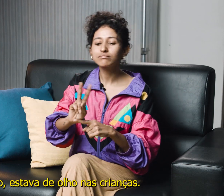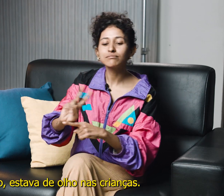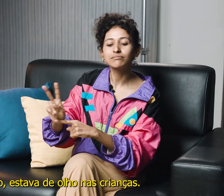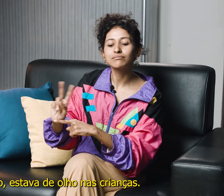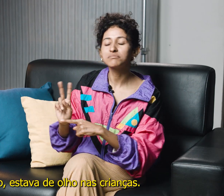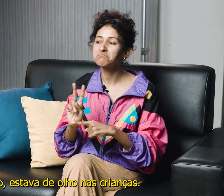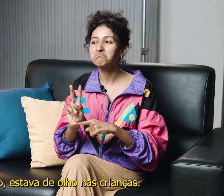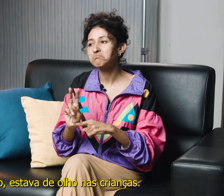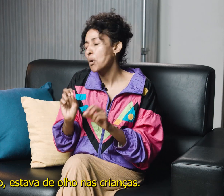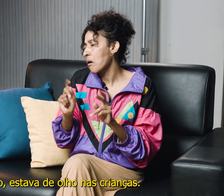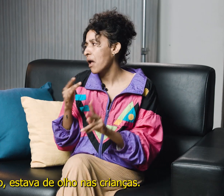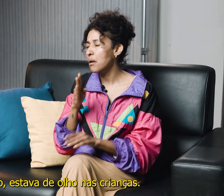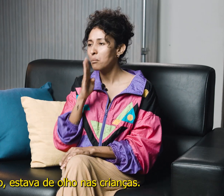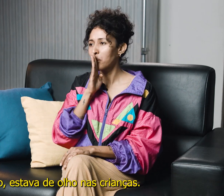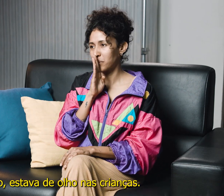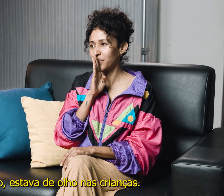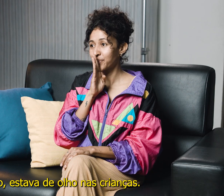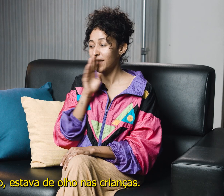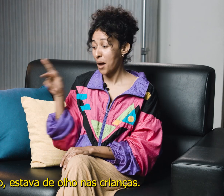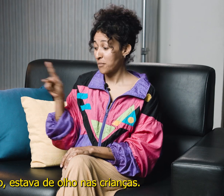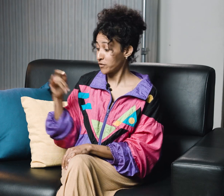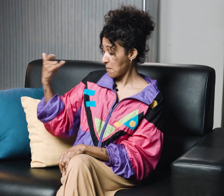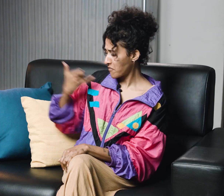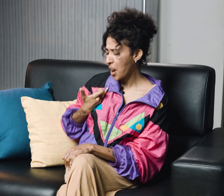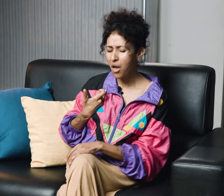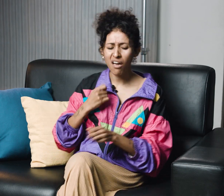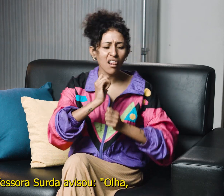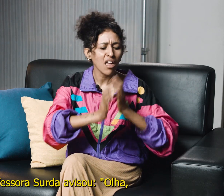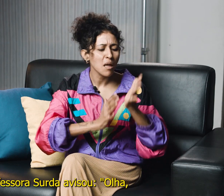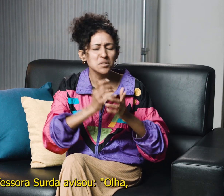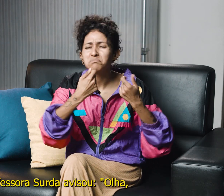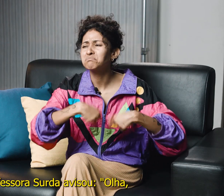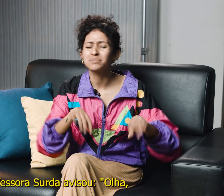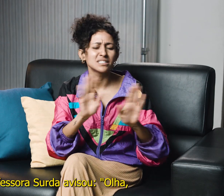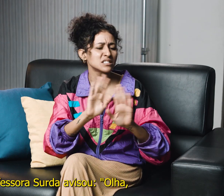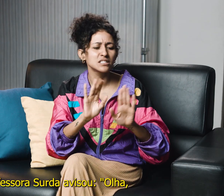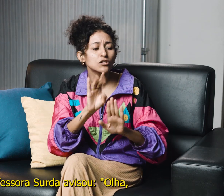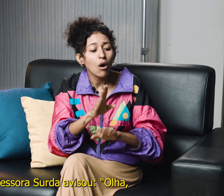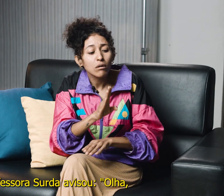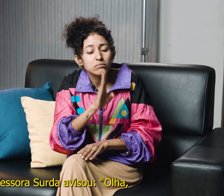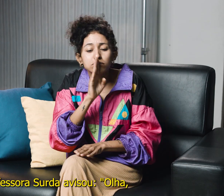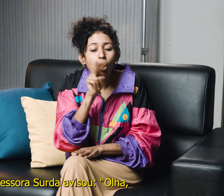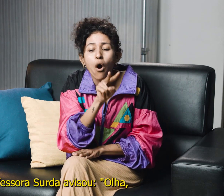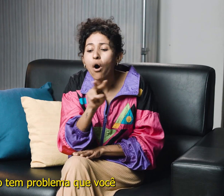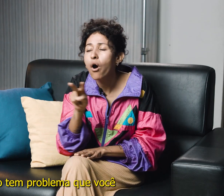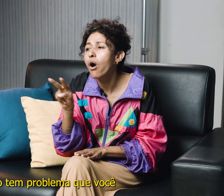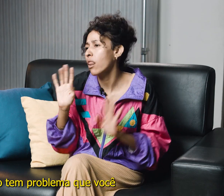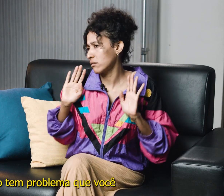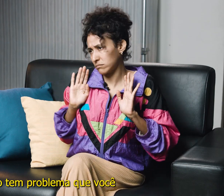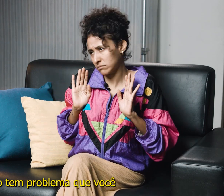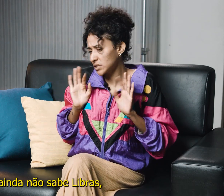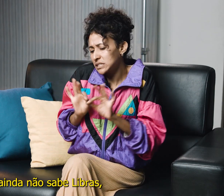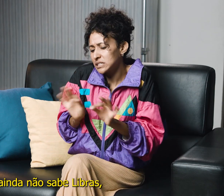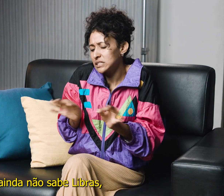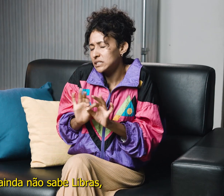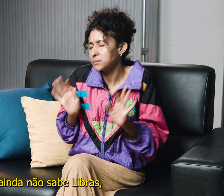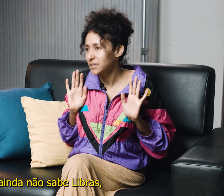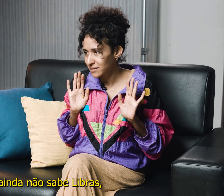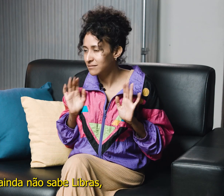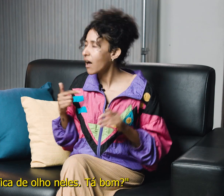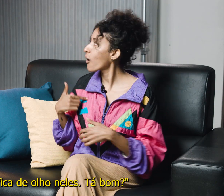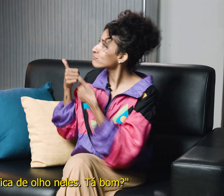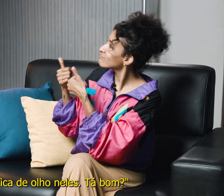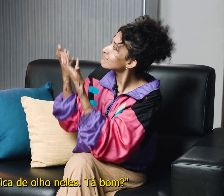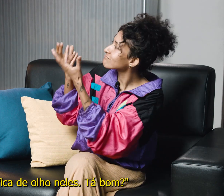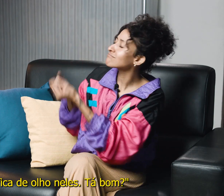estava ali ajudando, estava de olho nas crianças. A professora surda avisou, olha, não tem problema que você ainda não